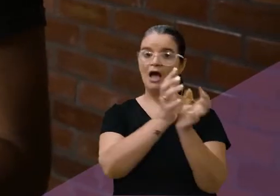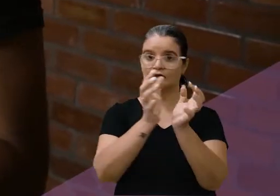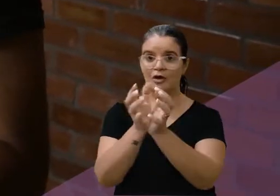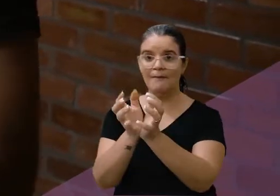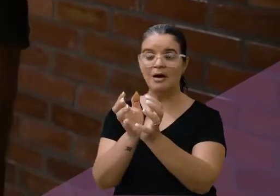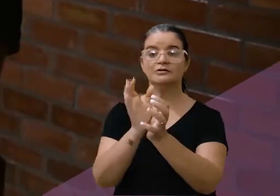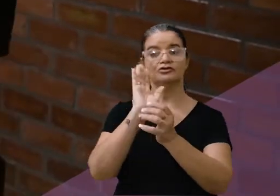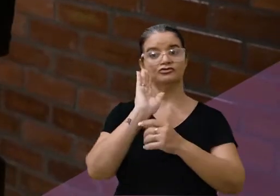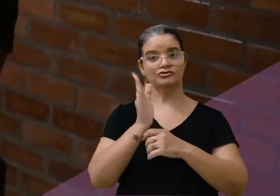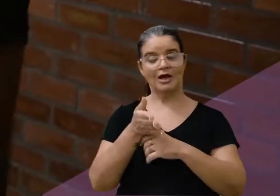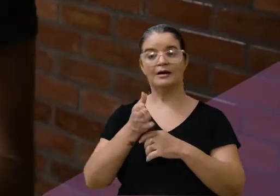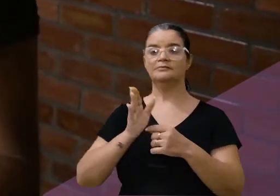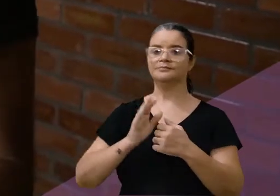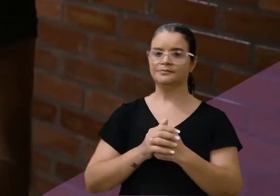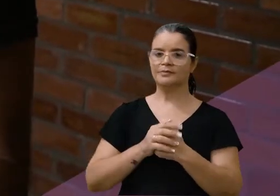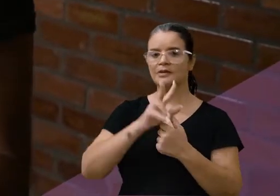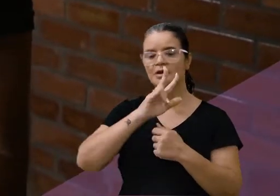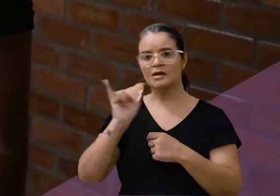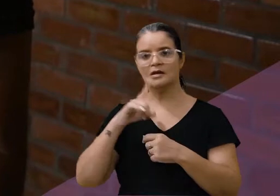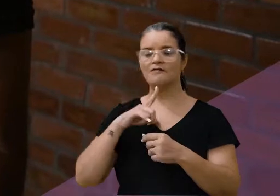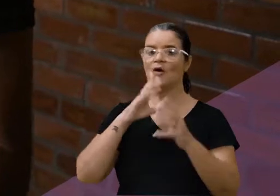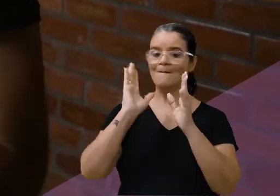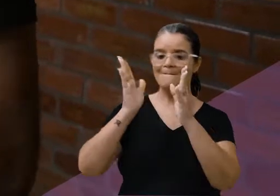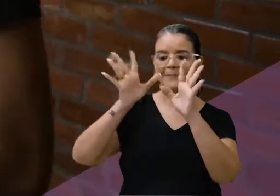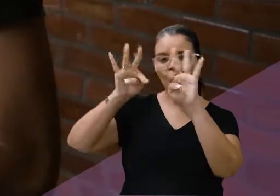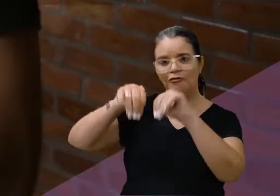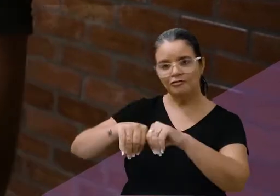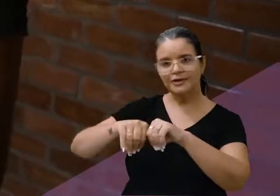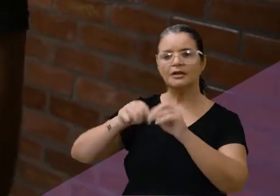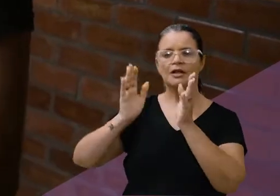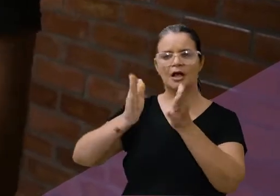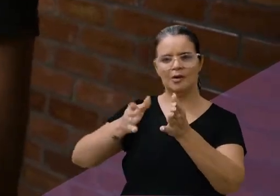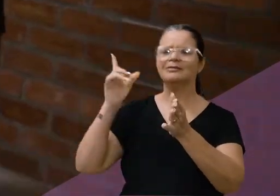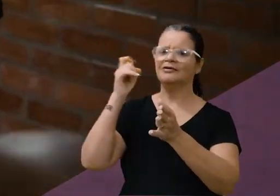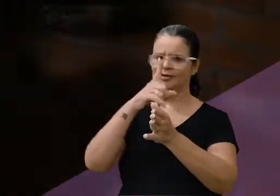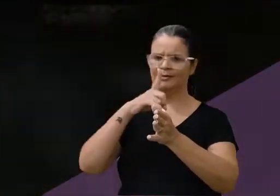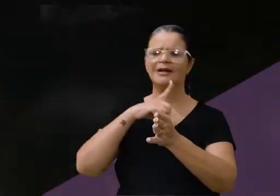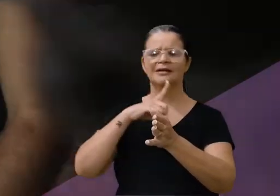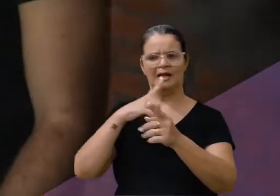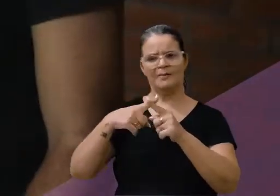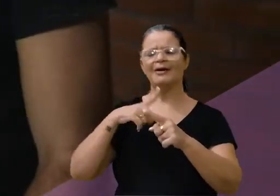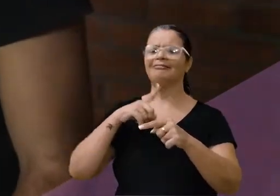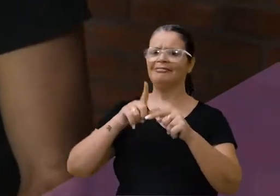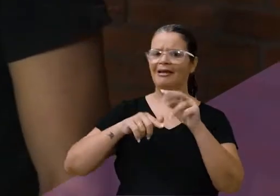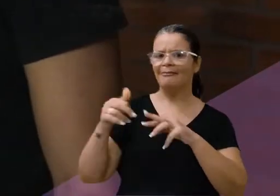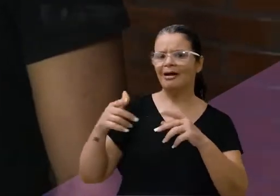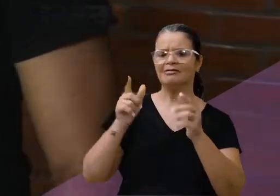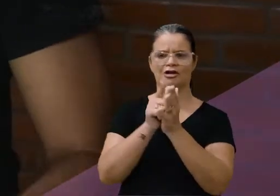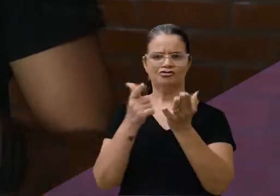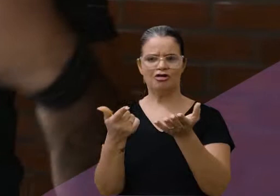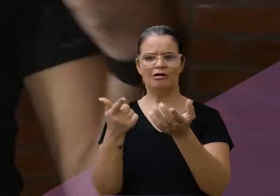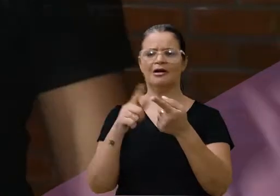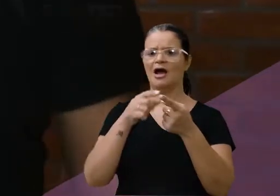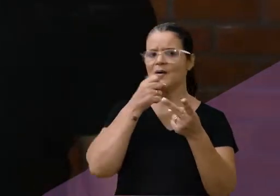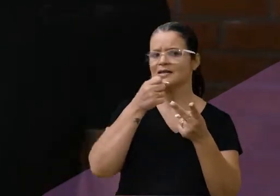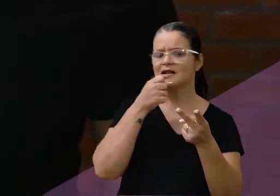que se vão para a etapa final, elas têm uma visibilidade muito grande, porque aí elas têm matéria de jornal, ela